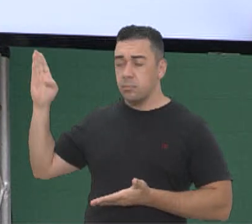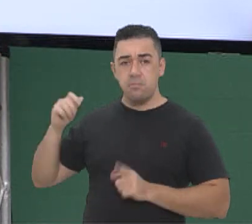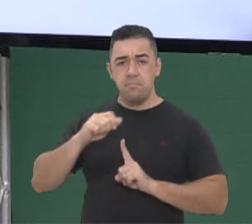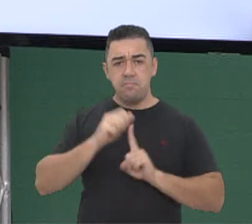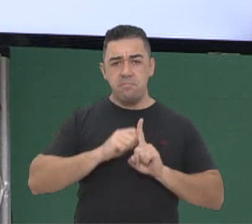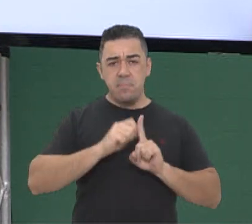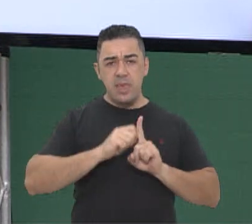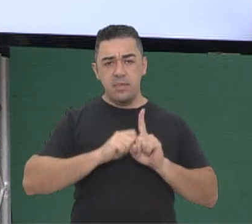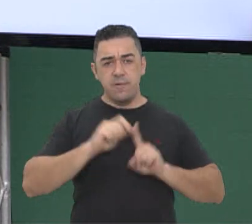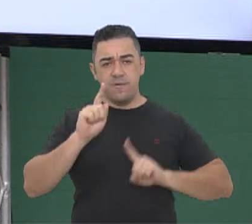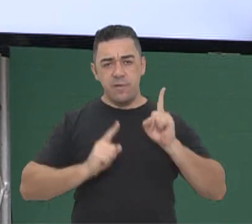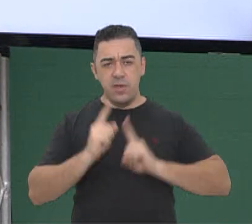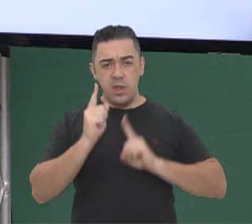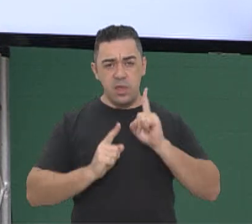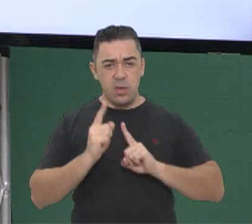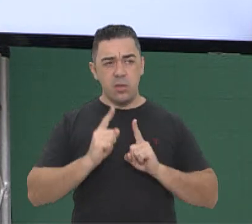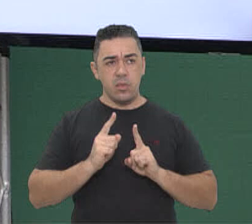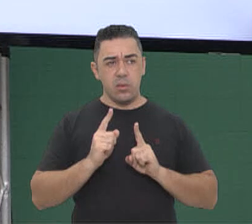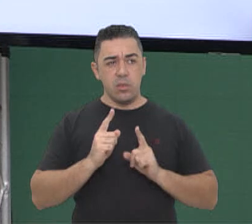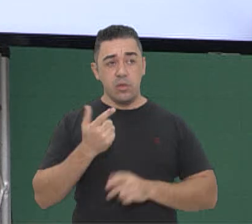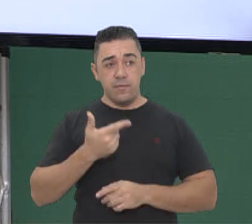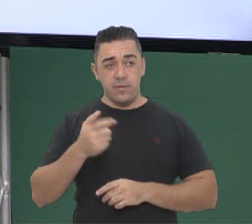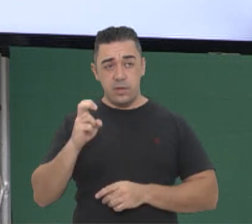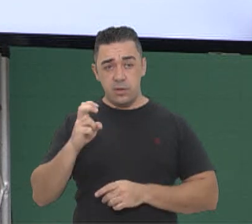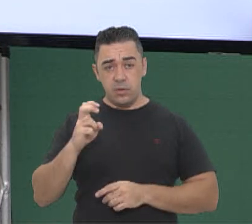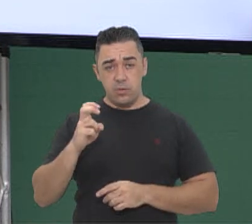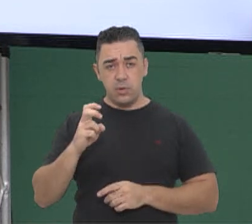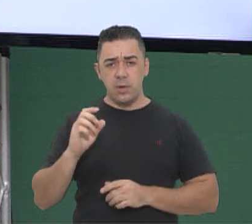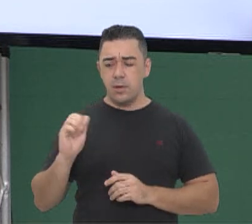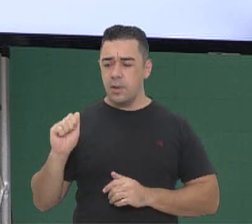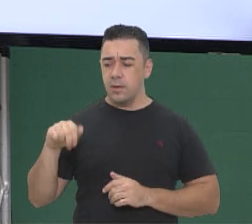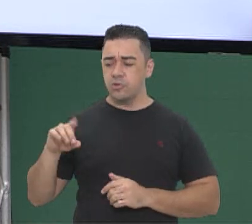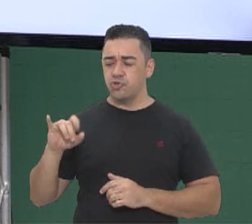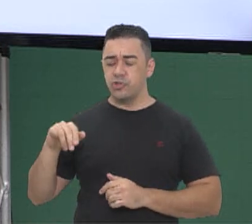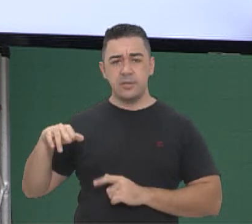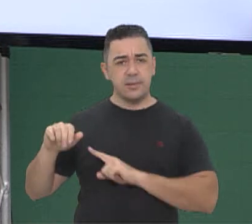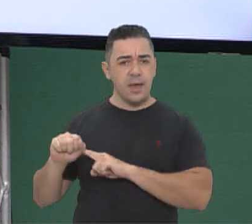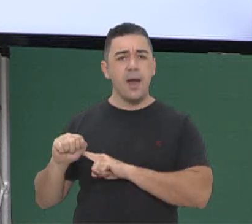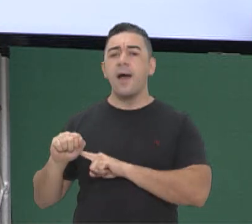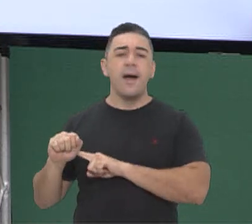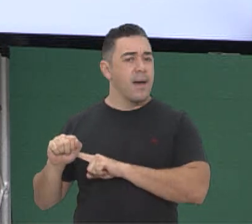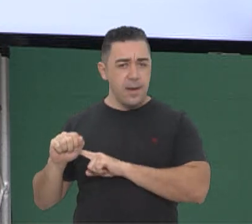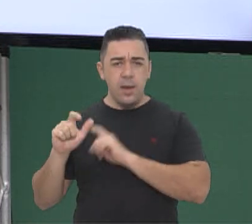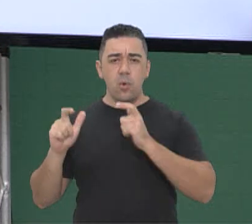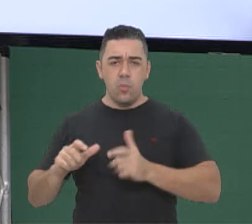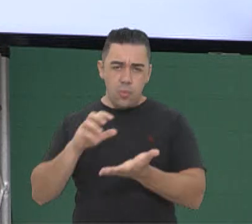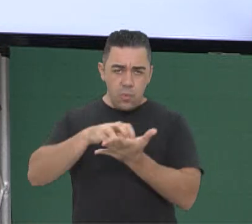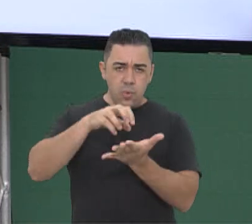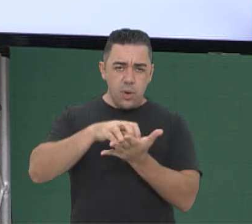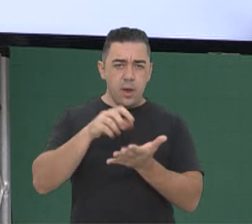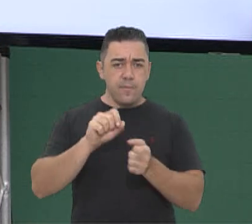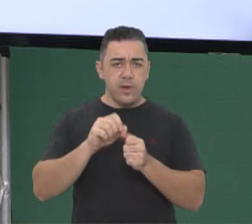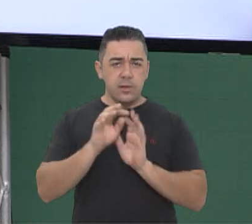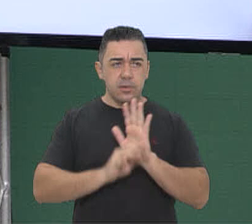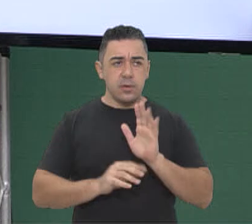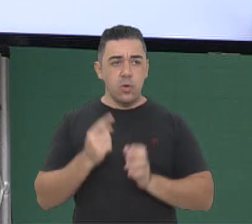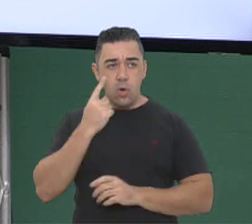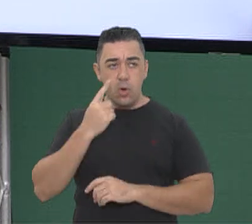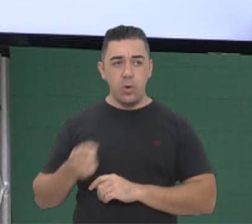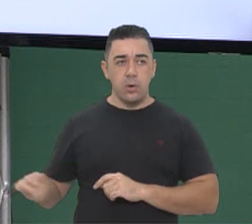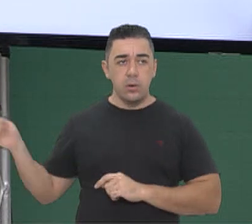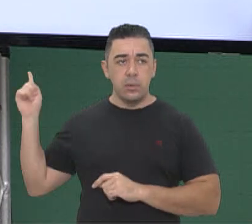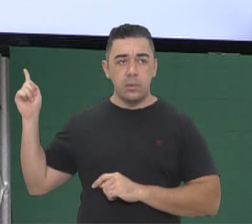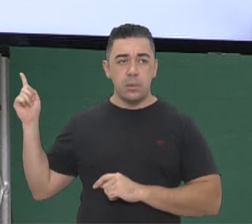fevereiro. Fevereiro 25, Andina. Quem assume a autoria do texto. Olha lá a palavrinha